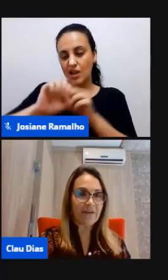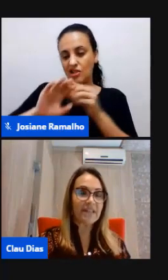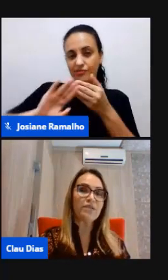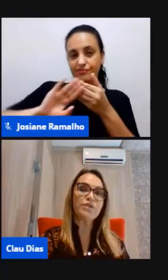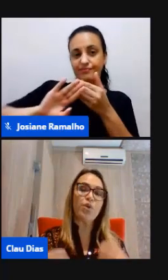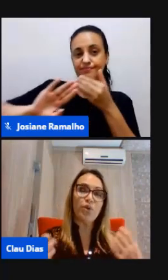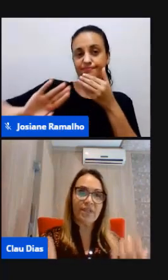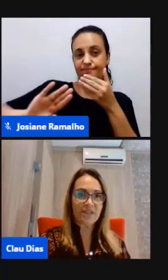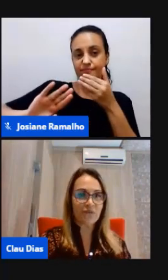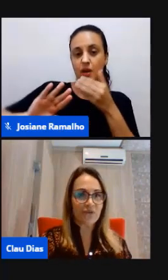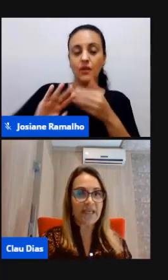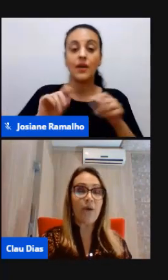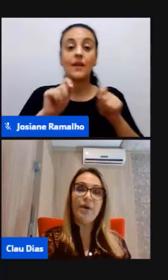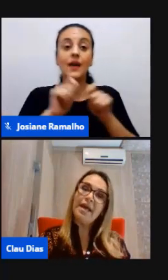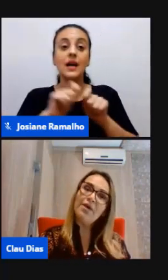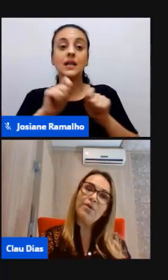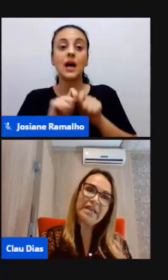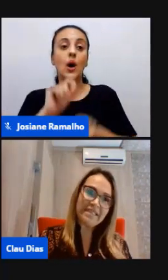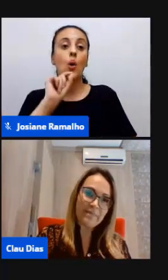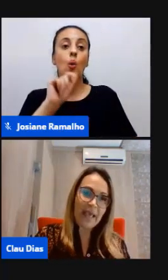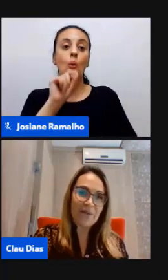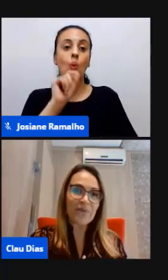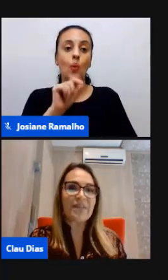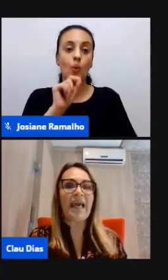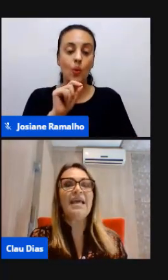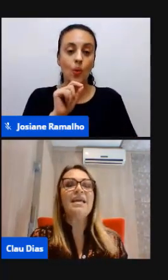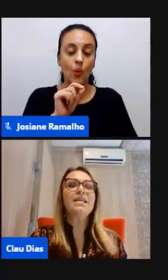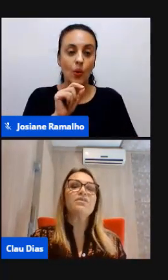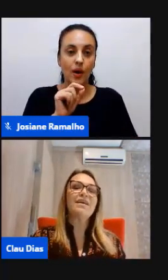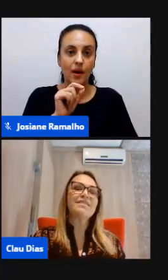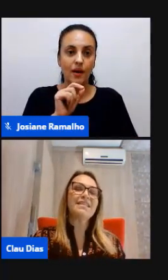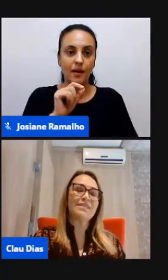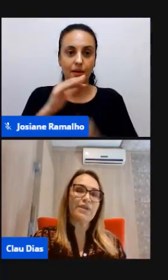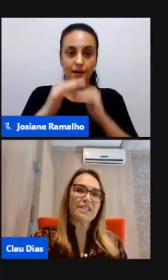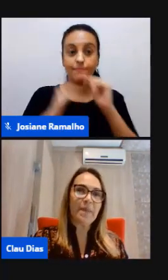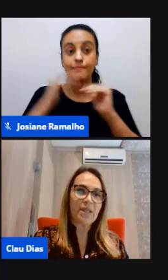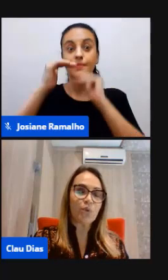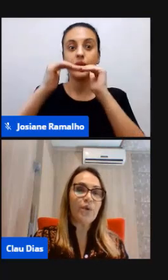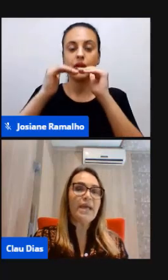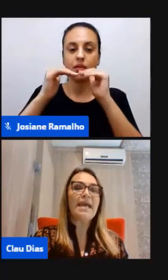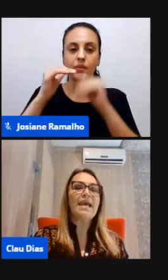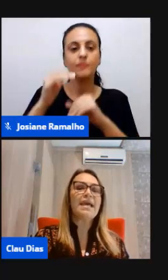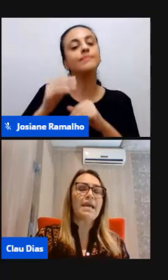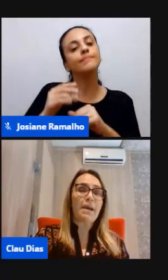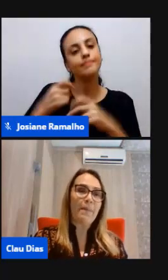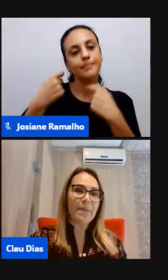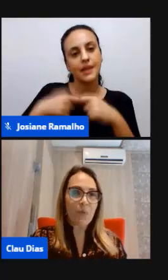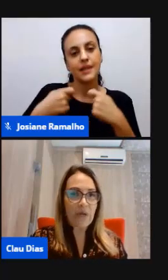que vivem, né, do seu contexto social? É o conhecimento, né? Então, deve ser esse conhecimento